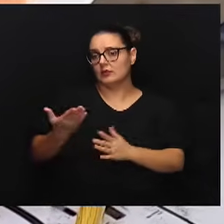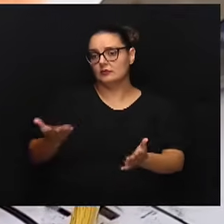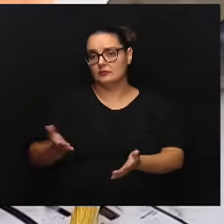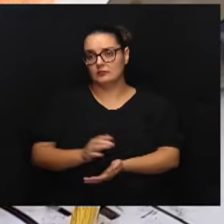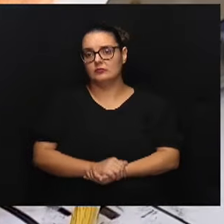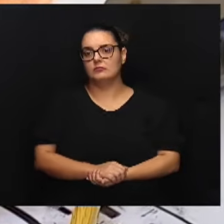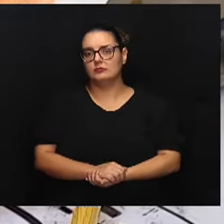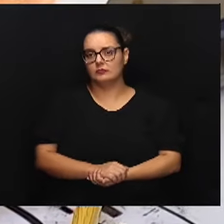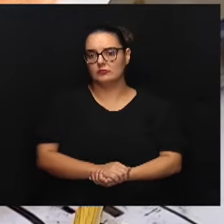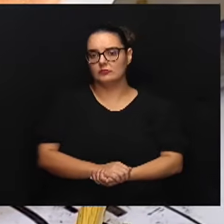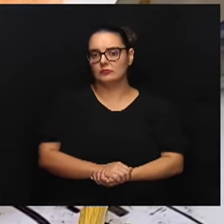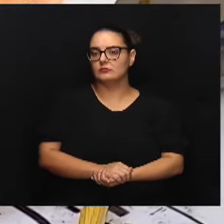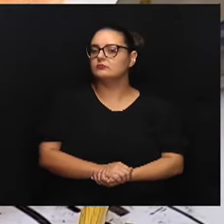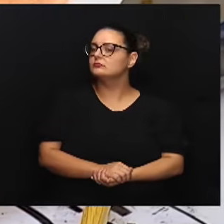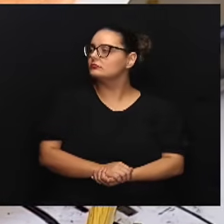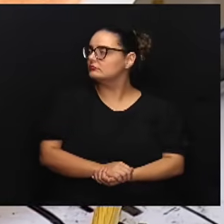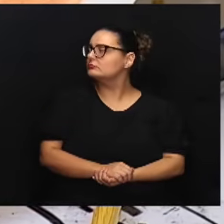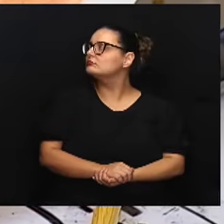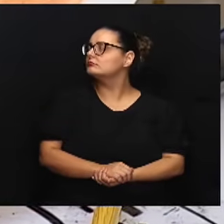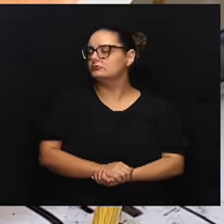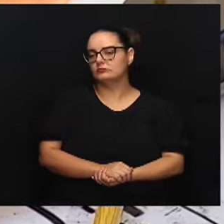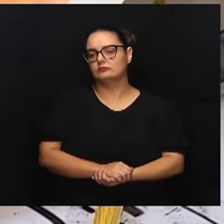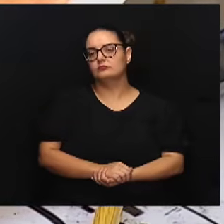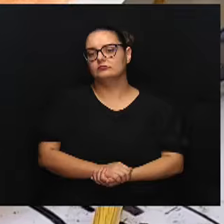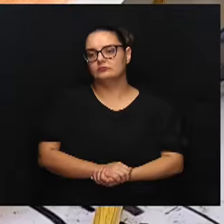um pouquinho o pincel, ó.